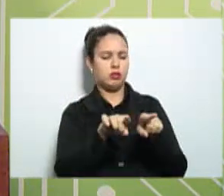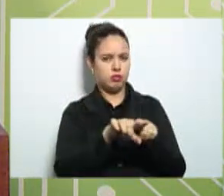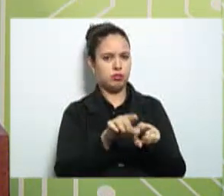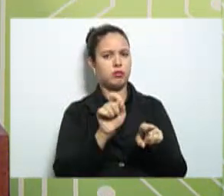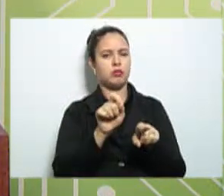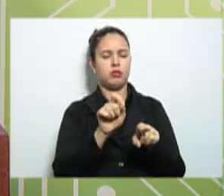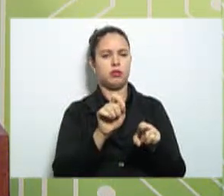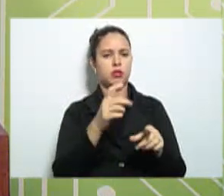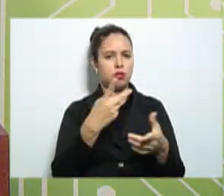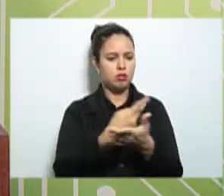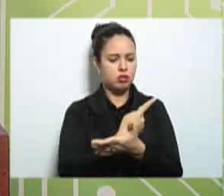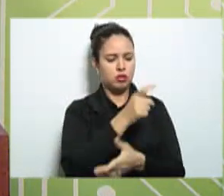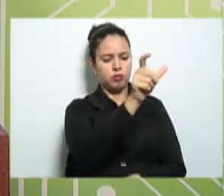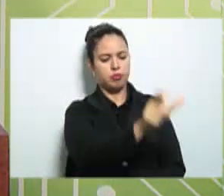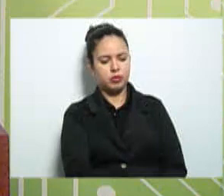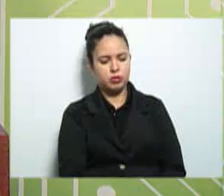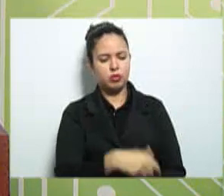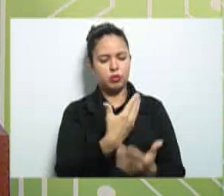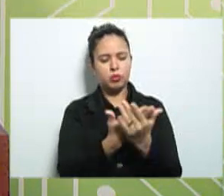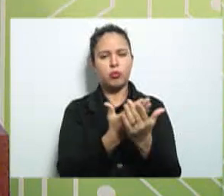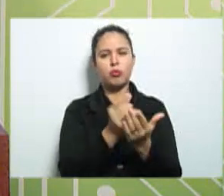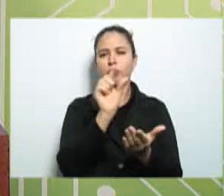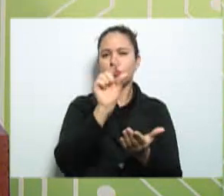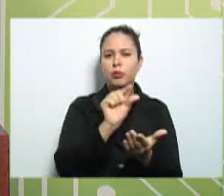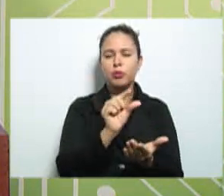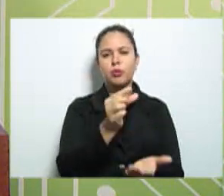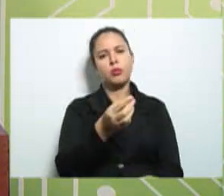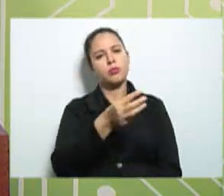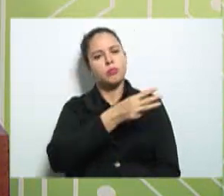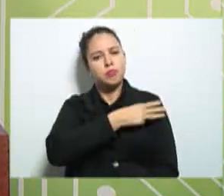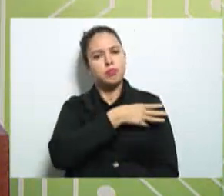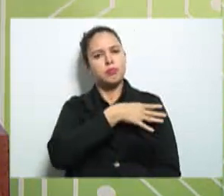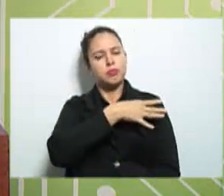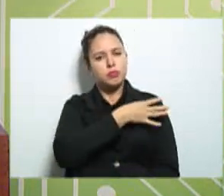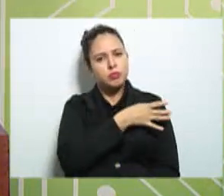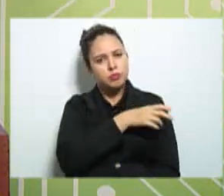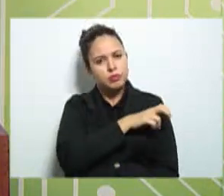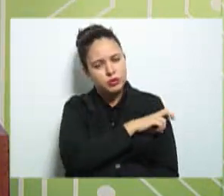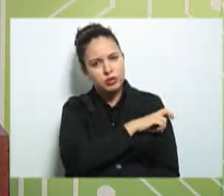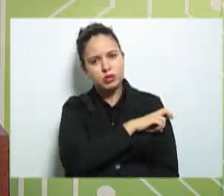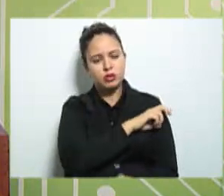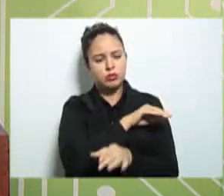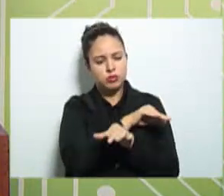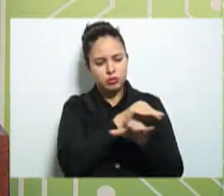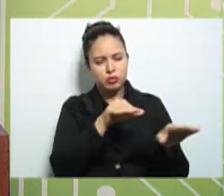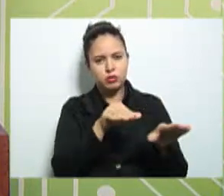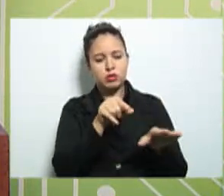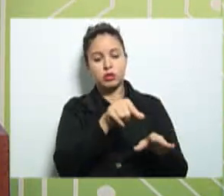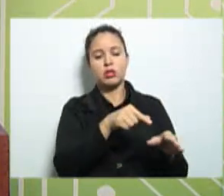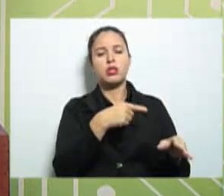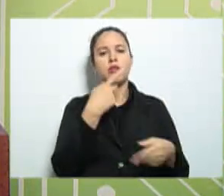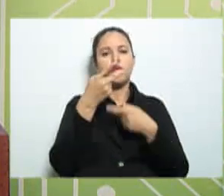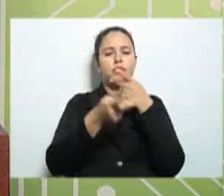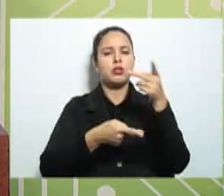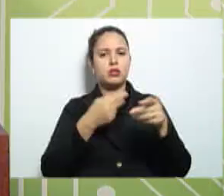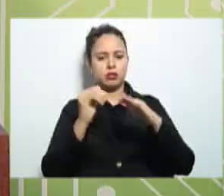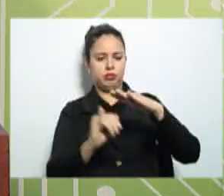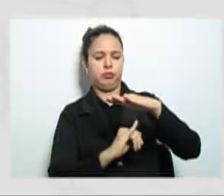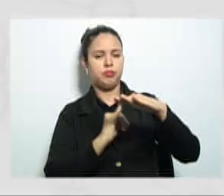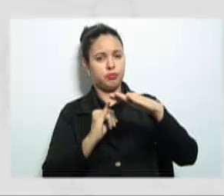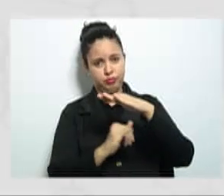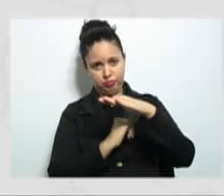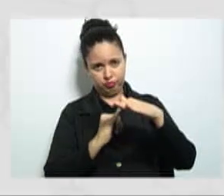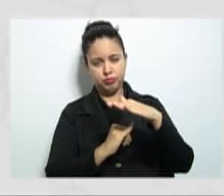menos acesso aos livros ela tem, mais distante a linguagem dela fica da linguagem padrão e se aproxima da linguagem